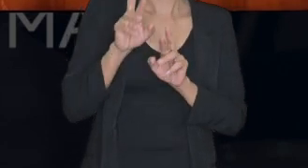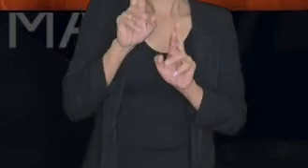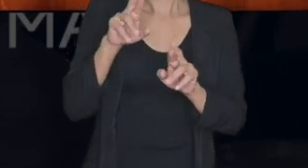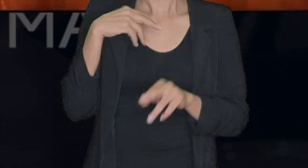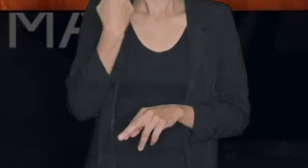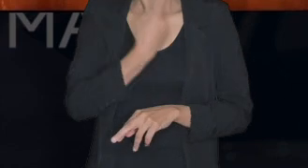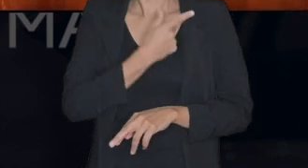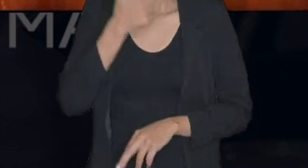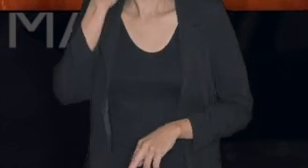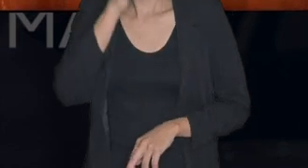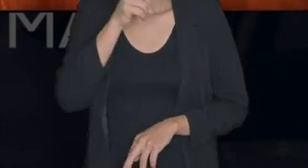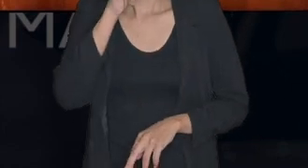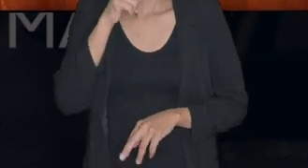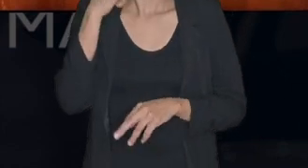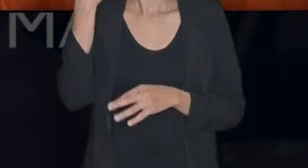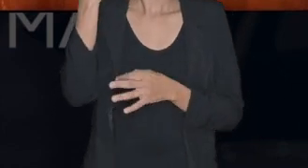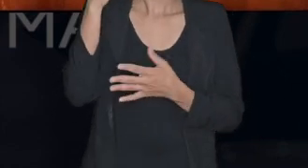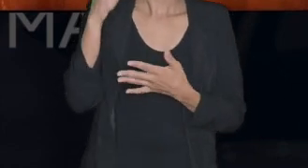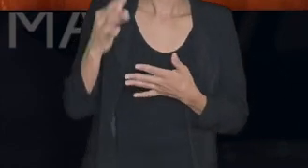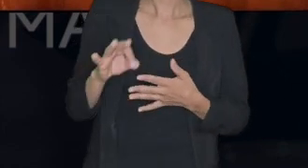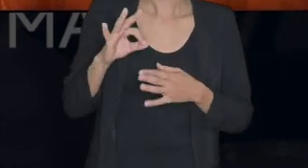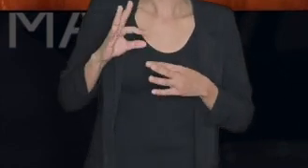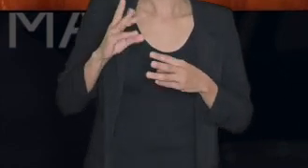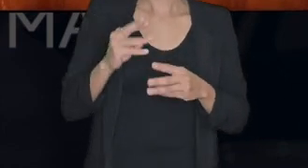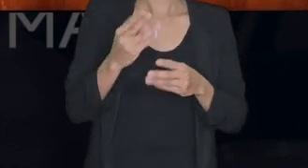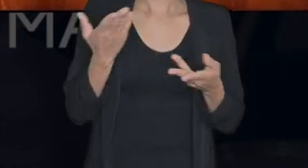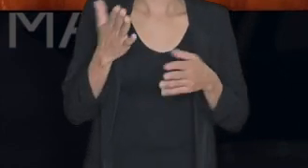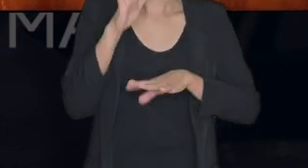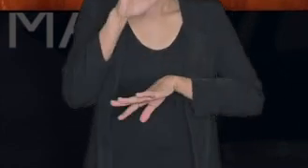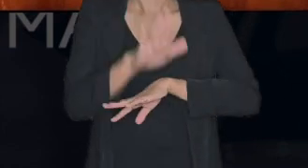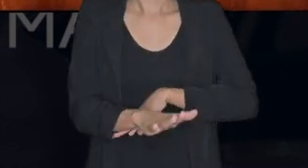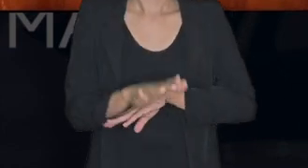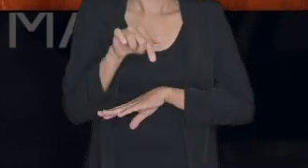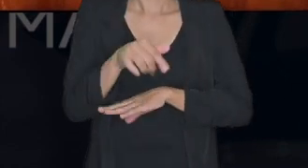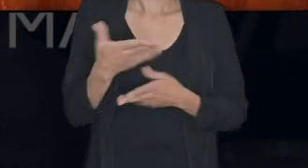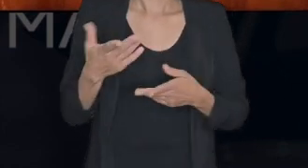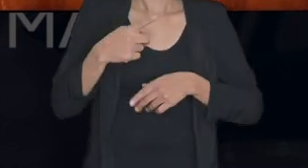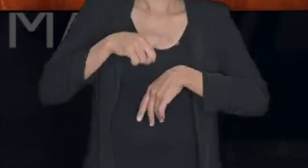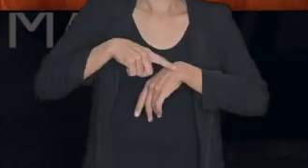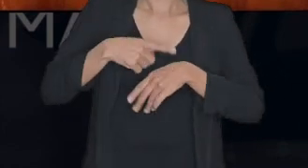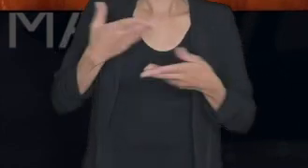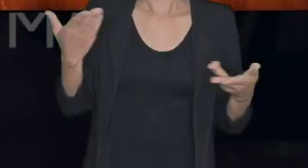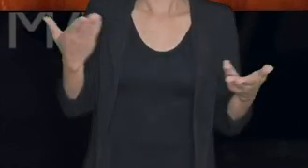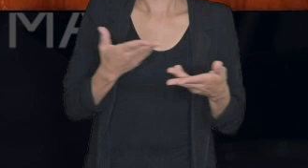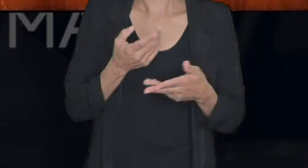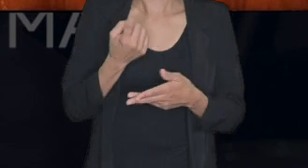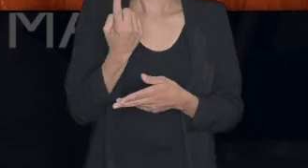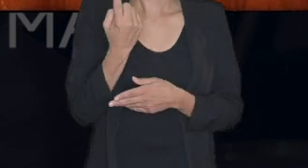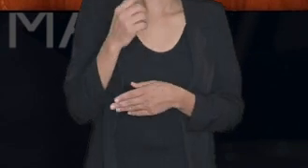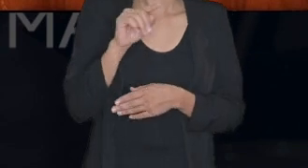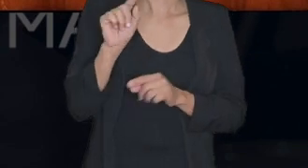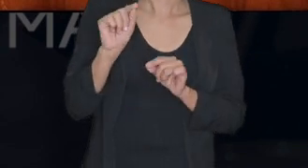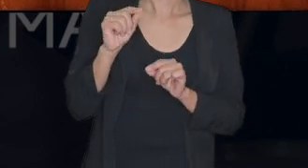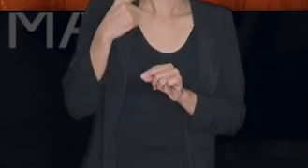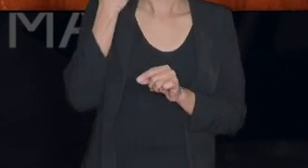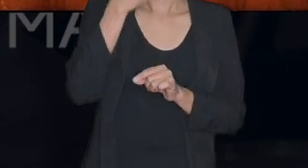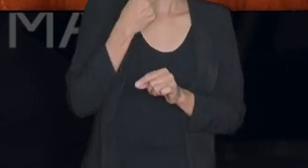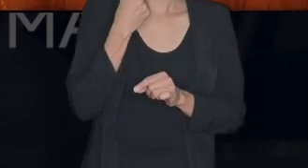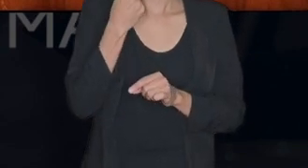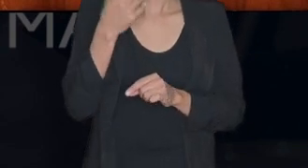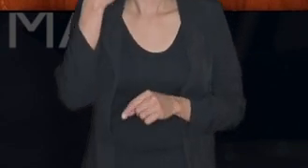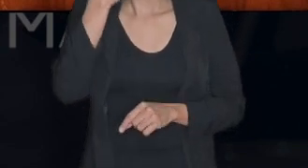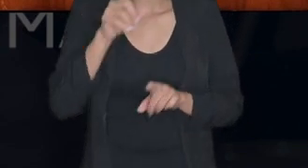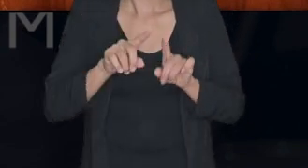aqui no período da tarde, nessa hora e pouquinho que a gente falará. Mas, num primeiro momento, é mostrar a